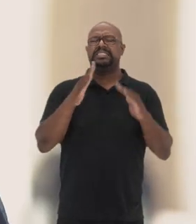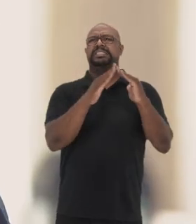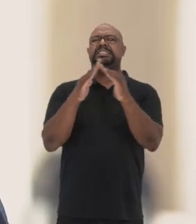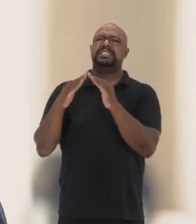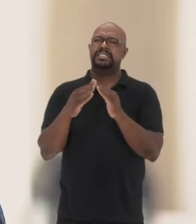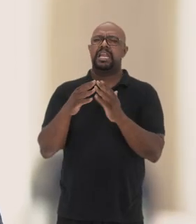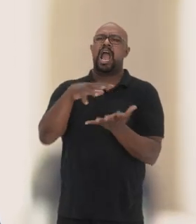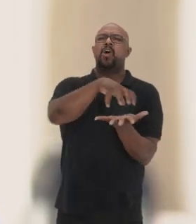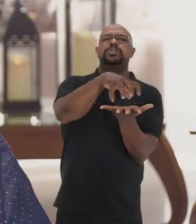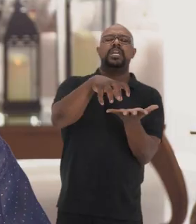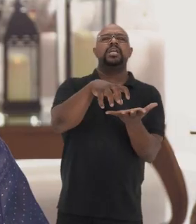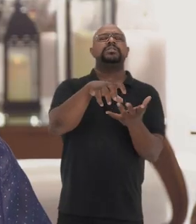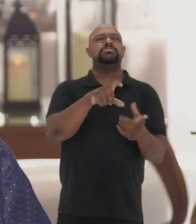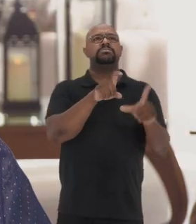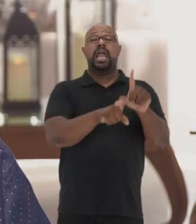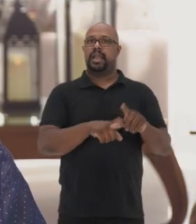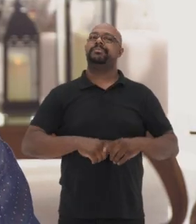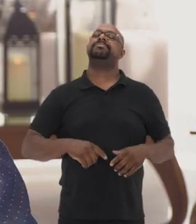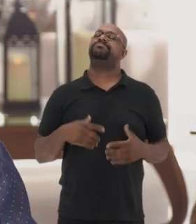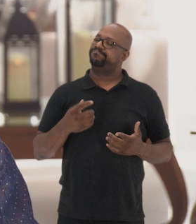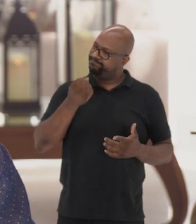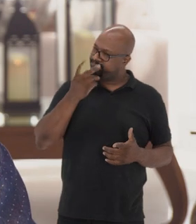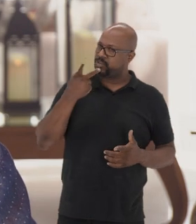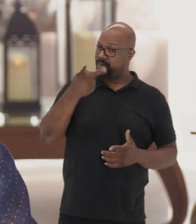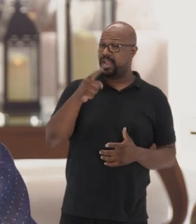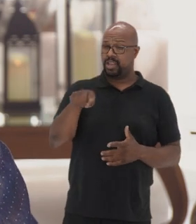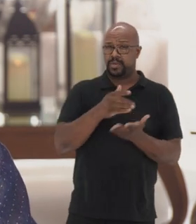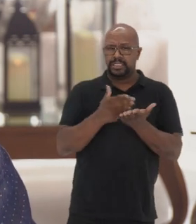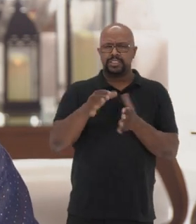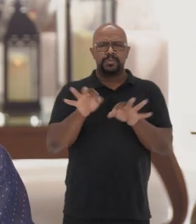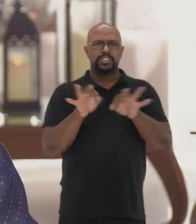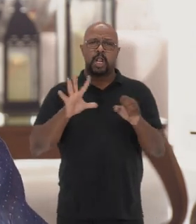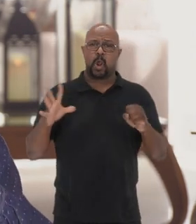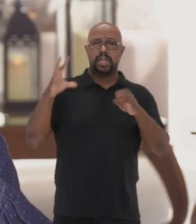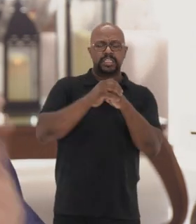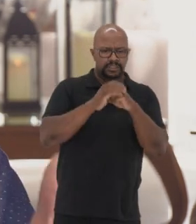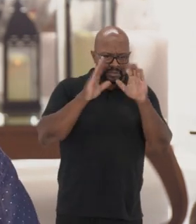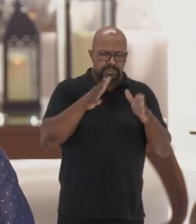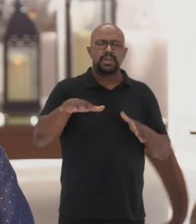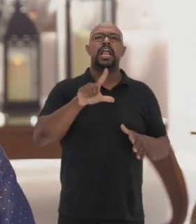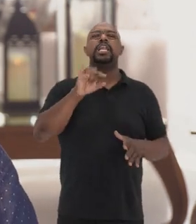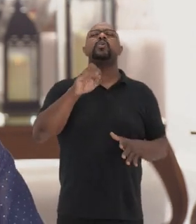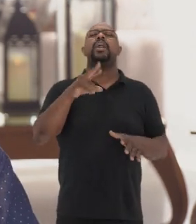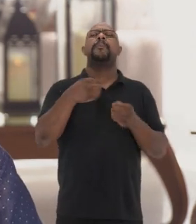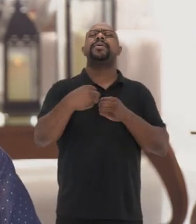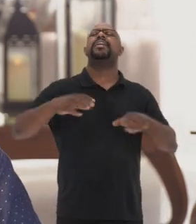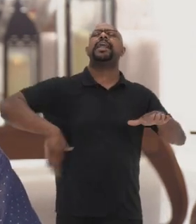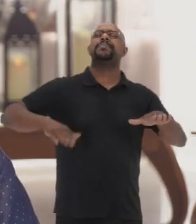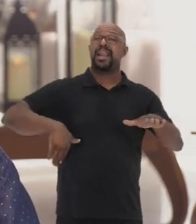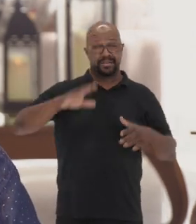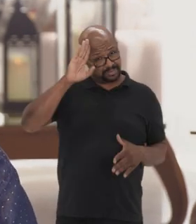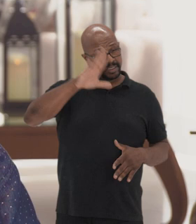e aldeias dependentes Vale comentar que no início o projeto de colonização se concentrava no litoral principalmente